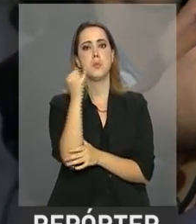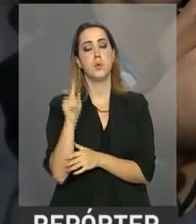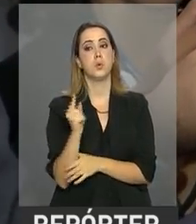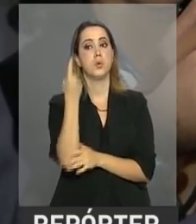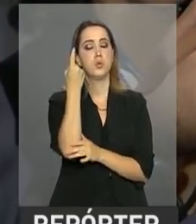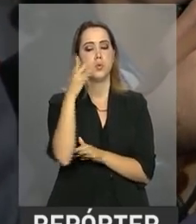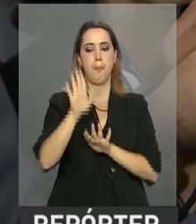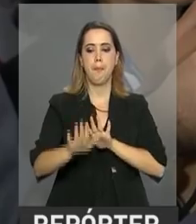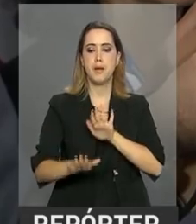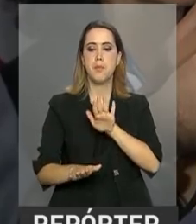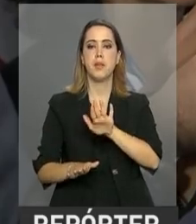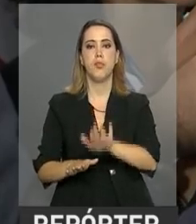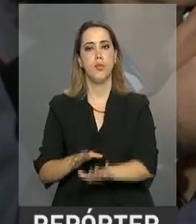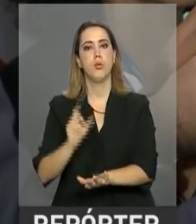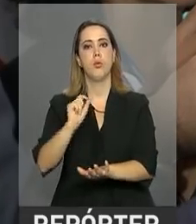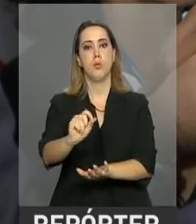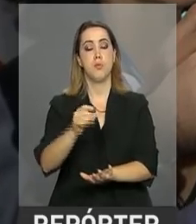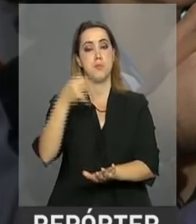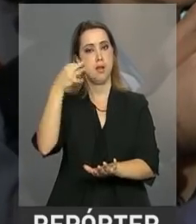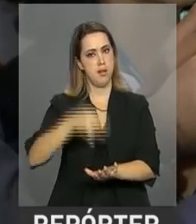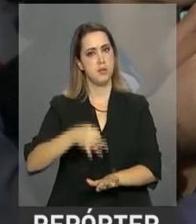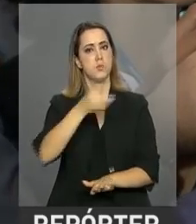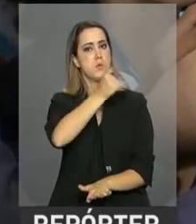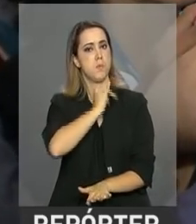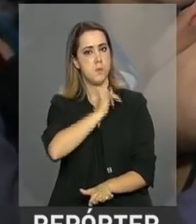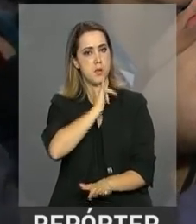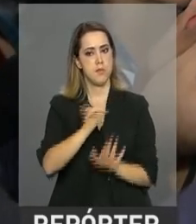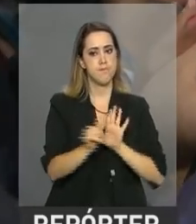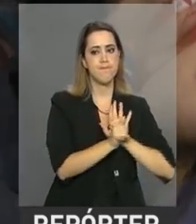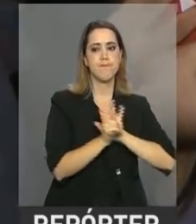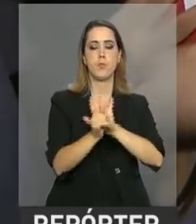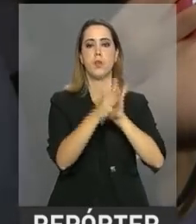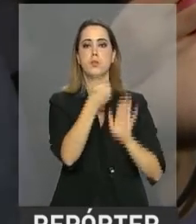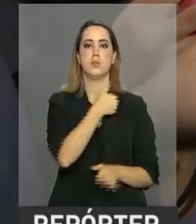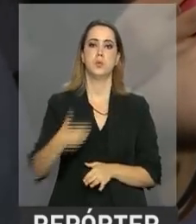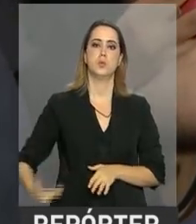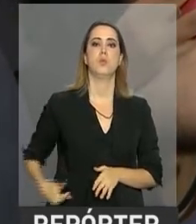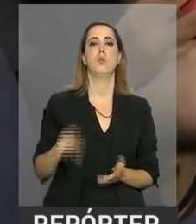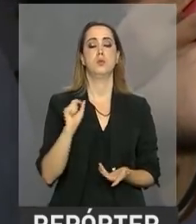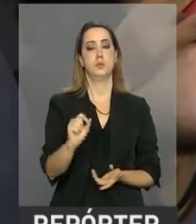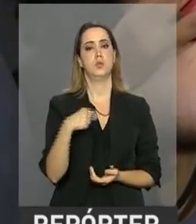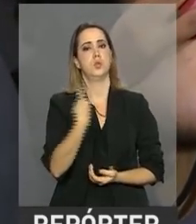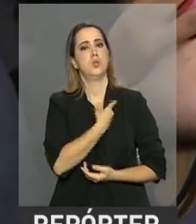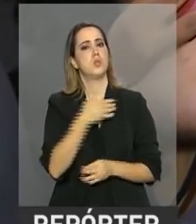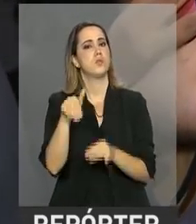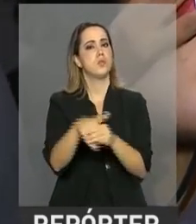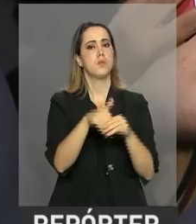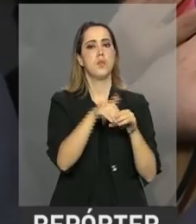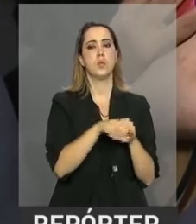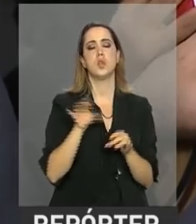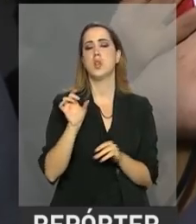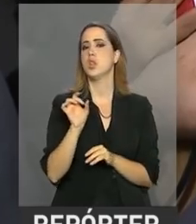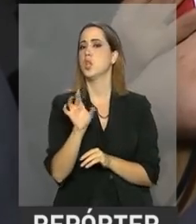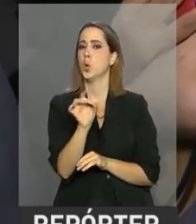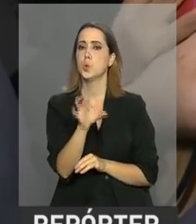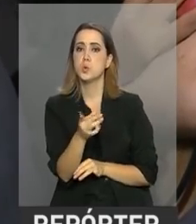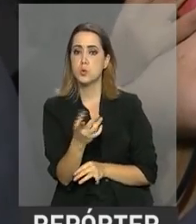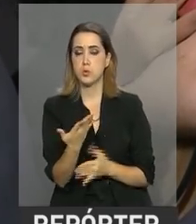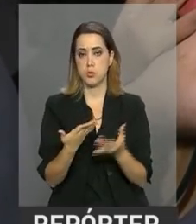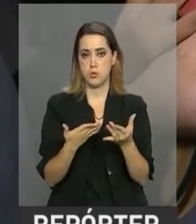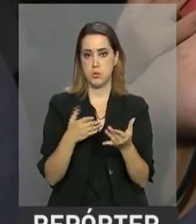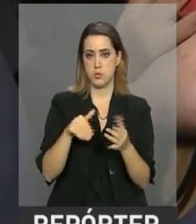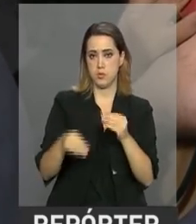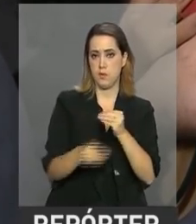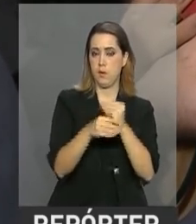primeiro exemplo efetivo do governo na questão do ajuste fiscal. Nós vamos votar não só a PEC dos gastos,